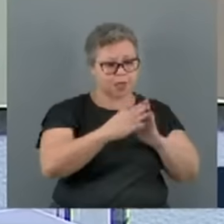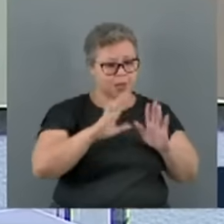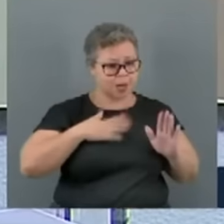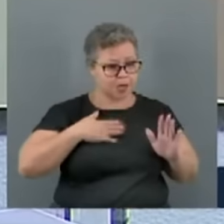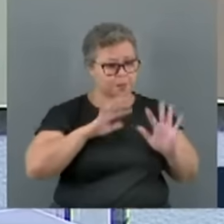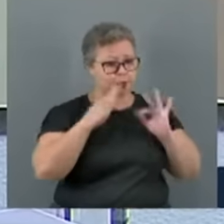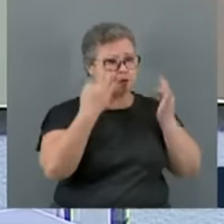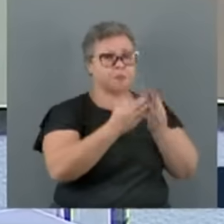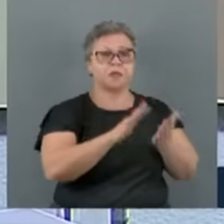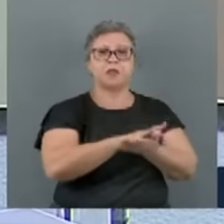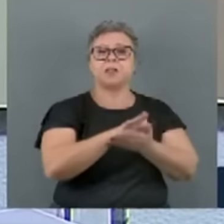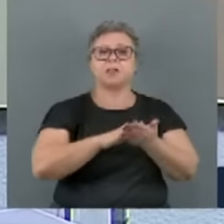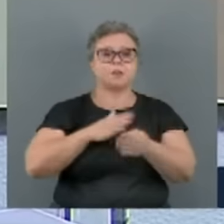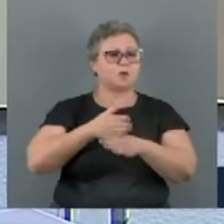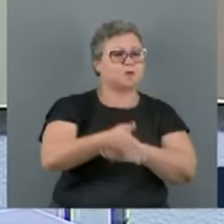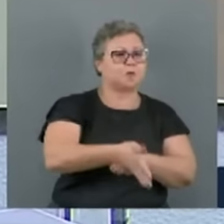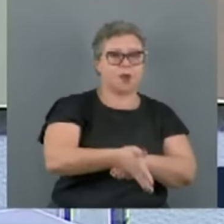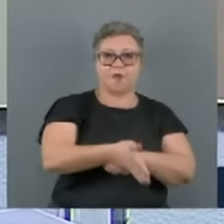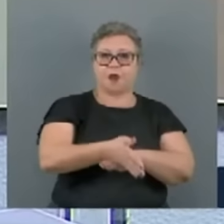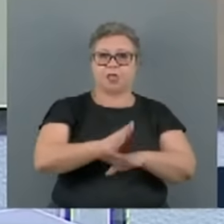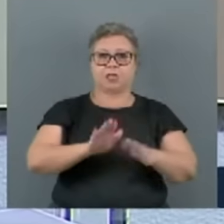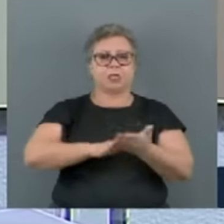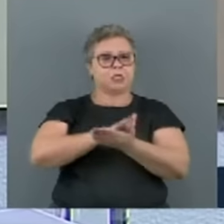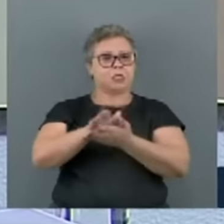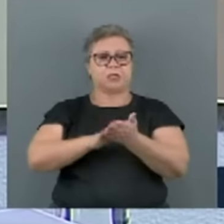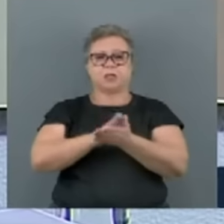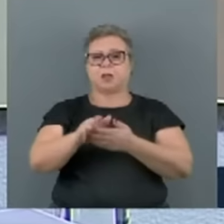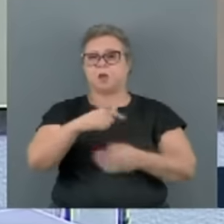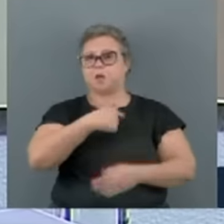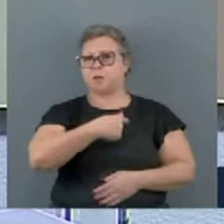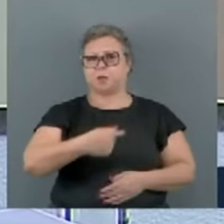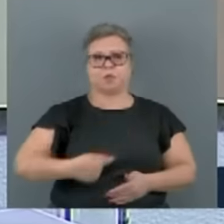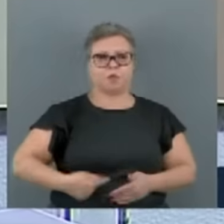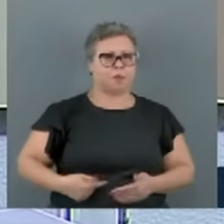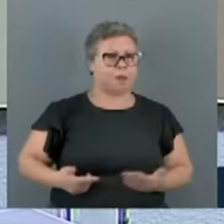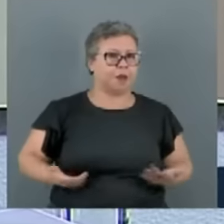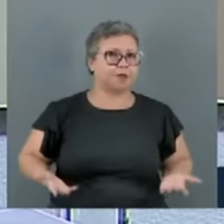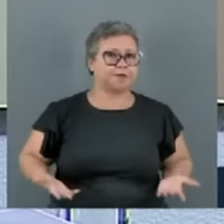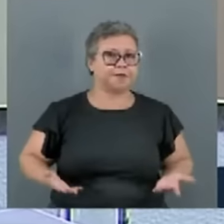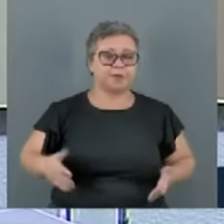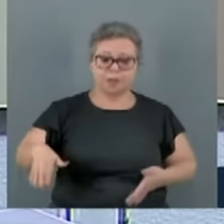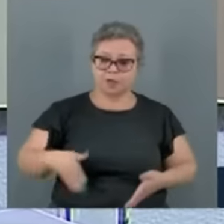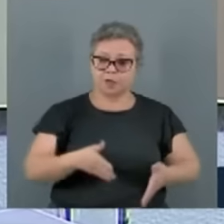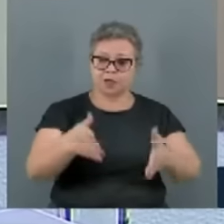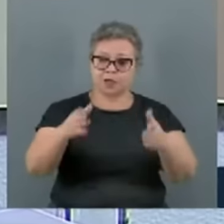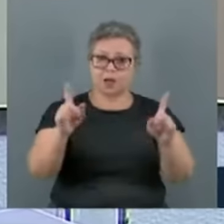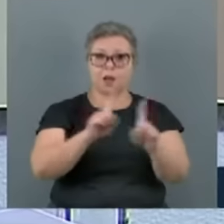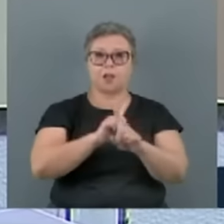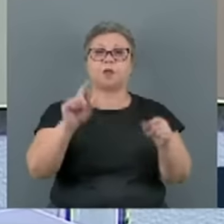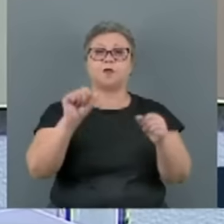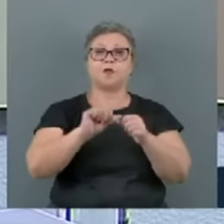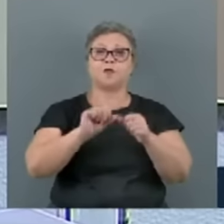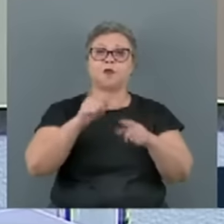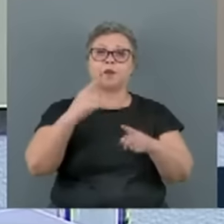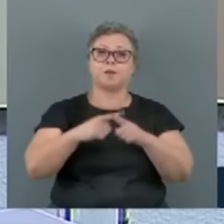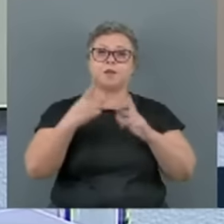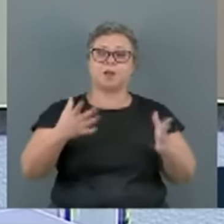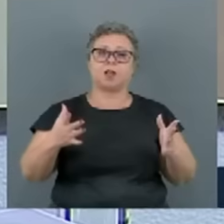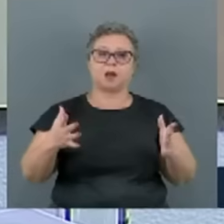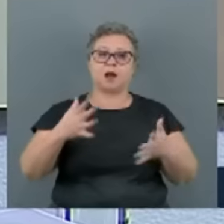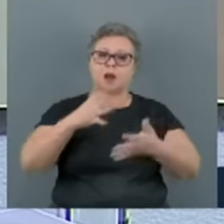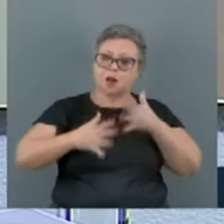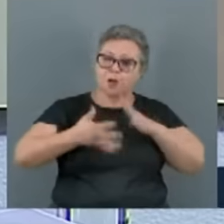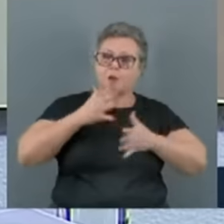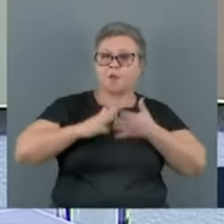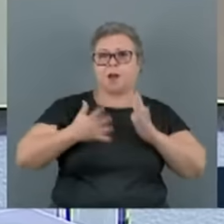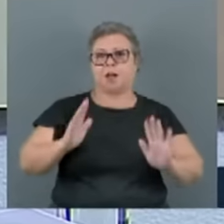sem nenhuma interferência em nenhum dos governos. Então, a estrada não foi feita, é porque é complexo.